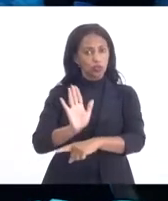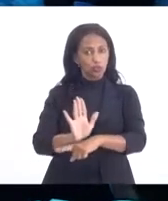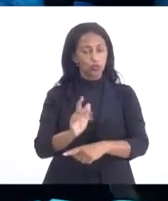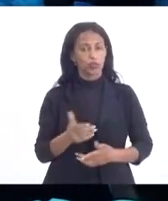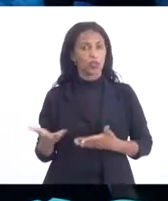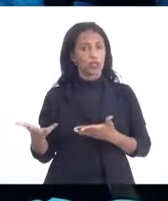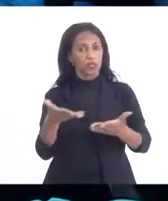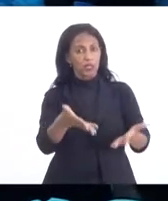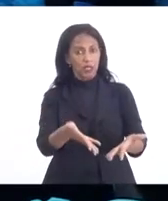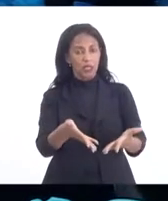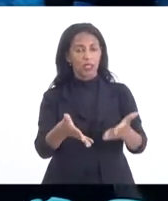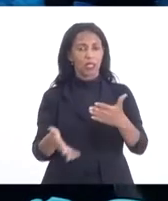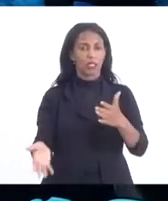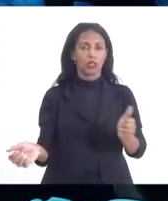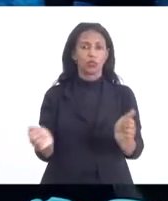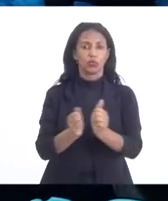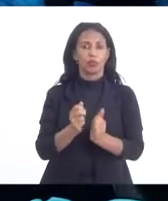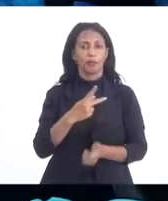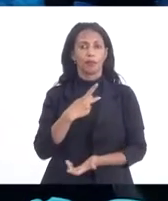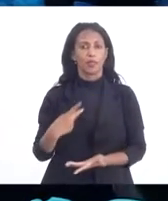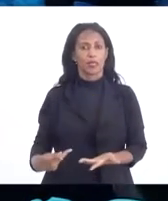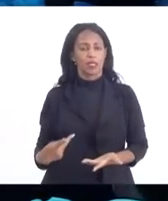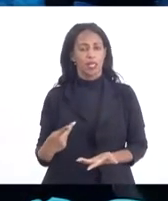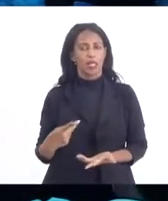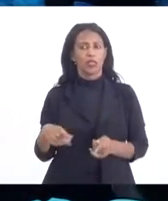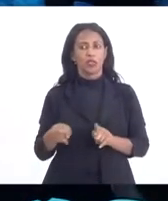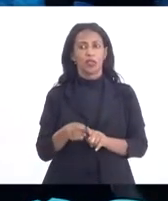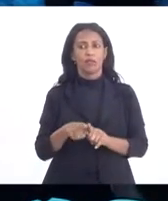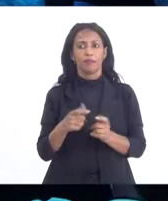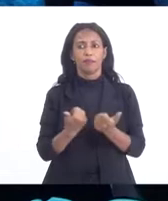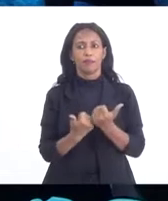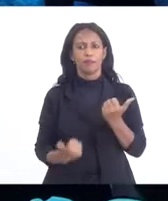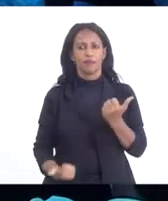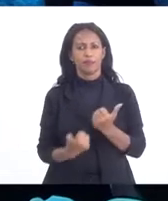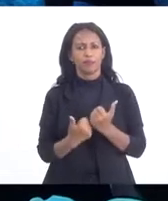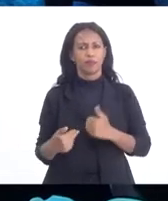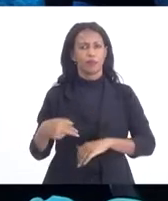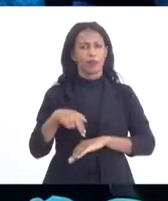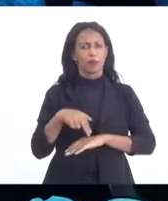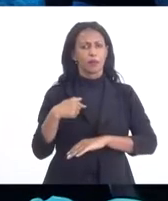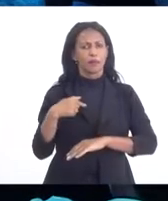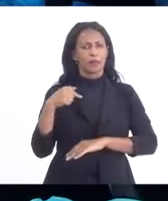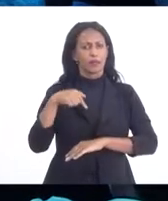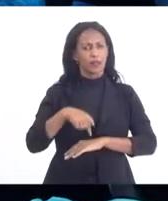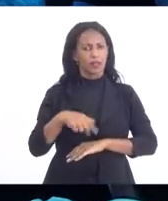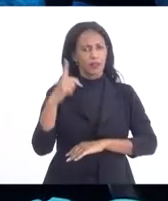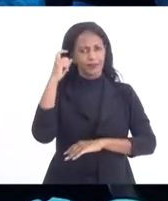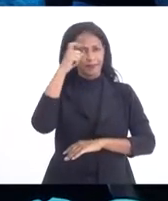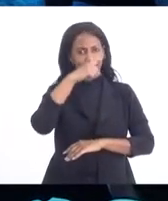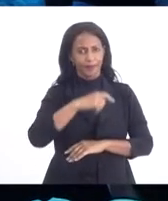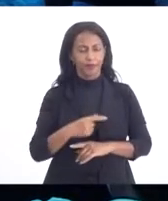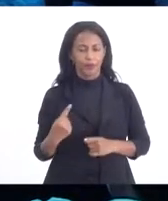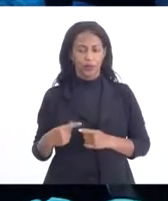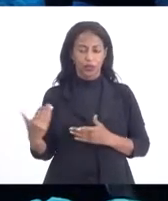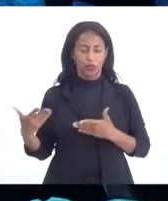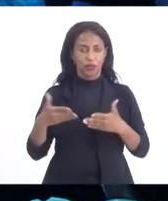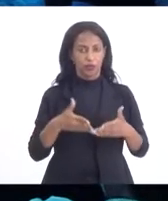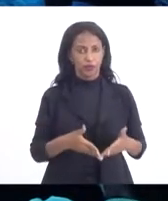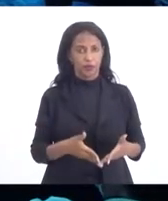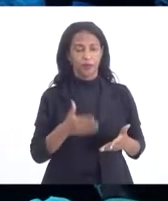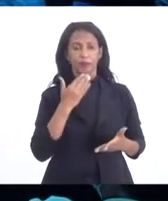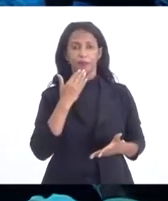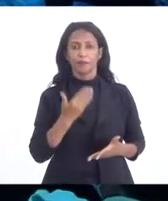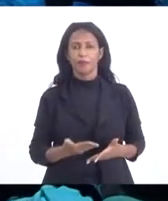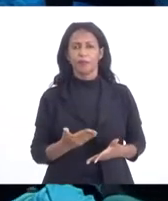está aí na mão do nosso presidente e do nosso vice-presidente. Essa posição minha aqui é muito difícil, porque a gente vem aqui